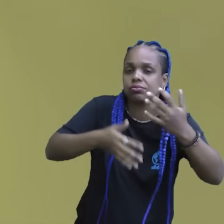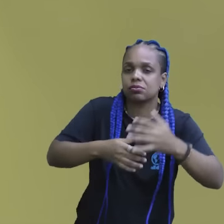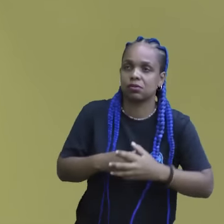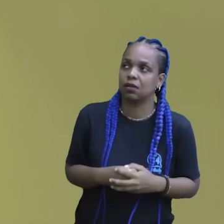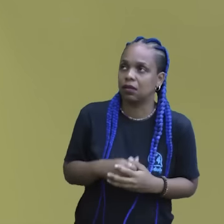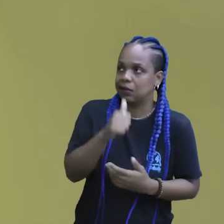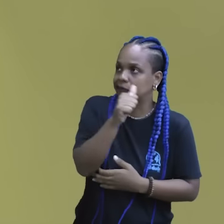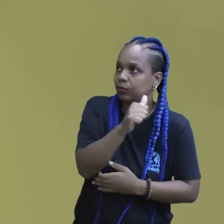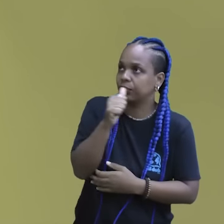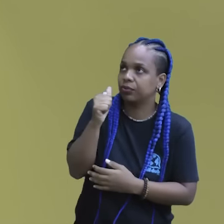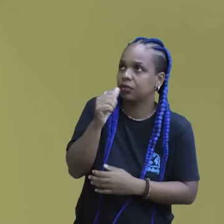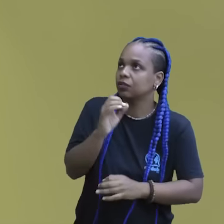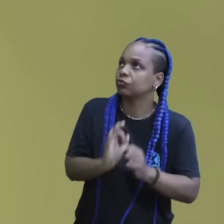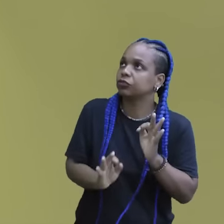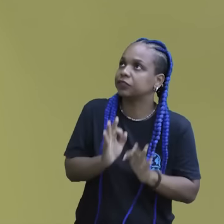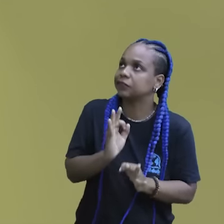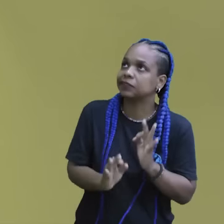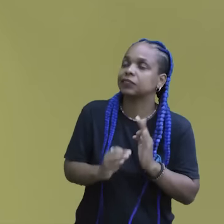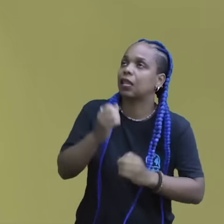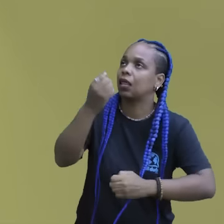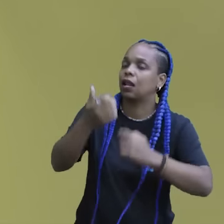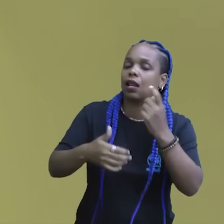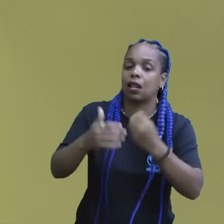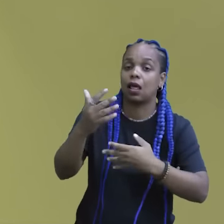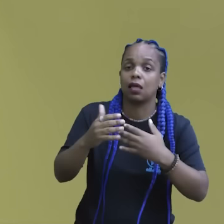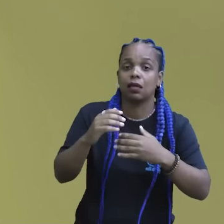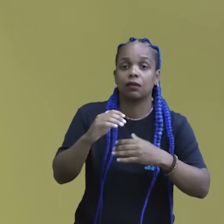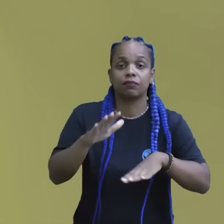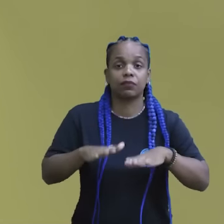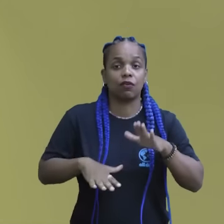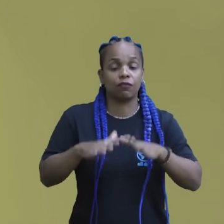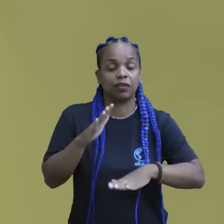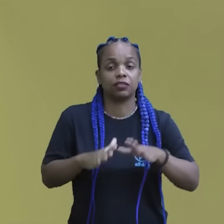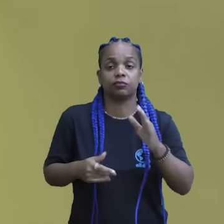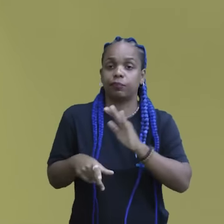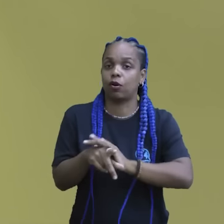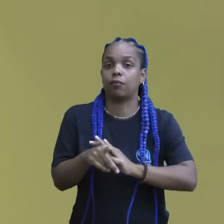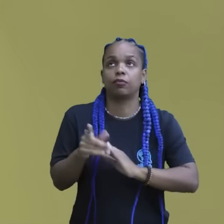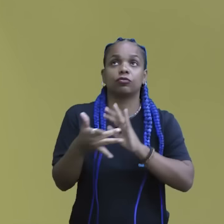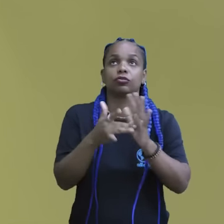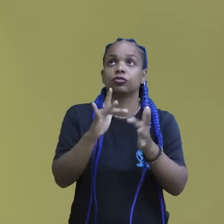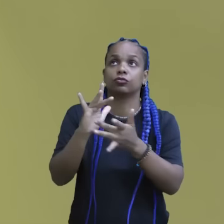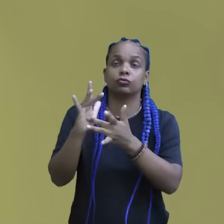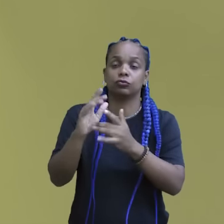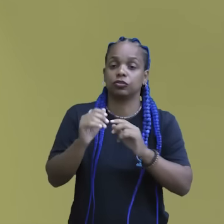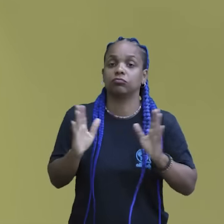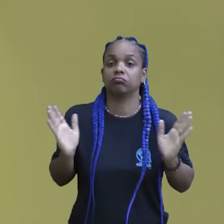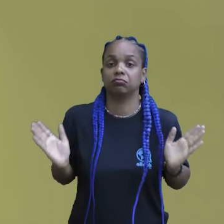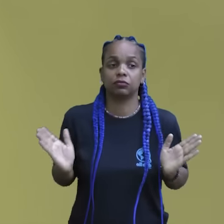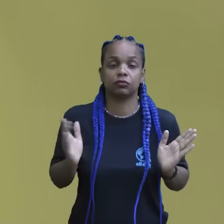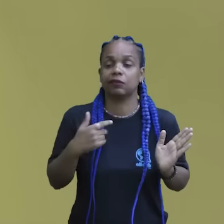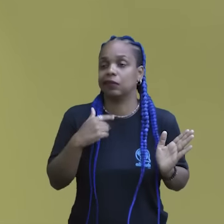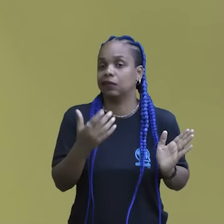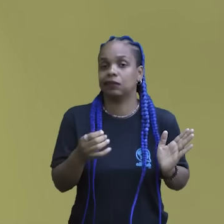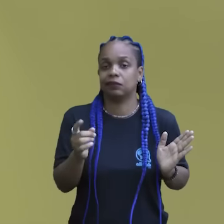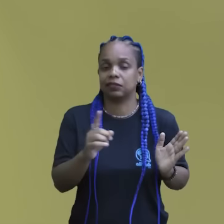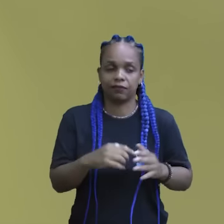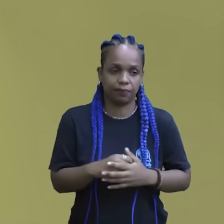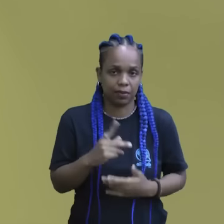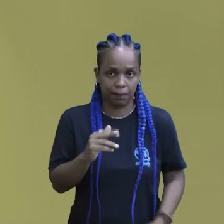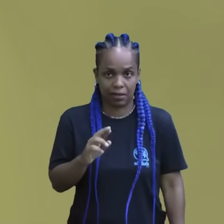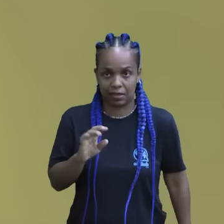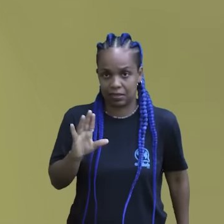com resignação. A parteira, mulher humilde, temerosa das leis que não conhecia,